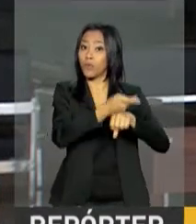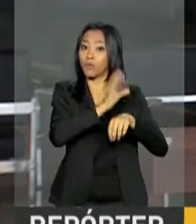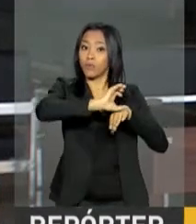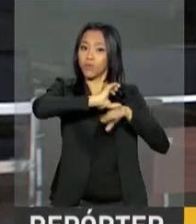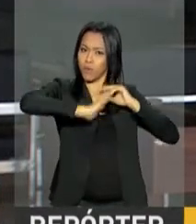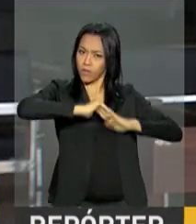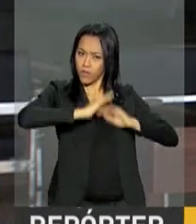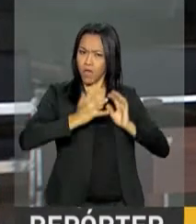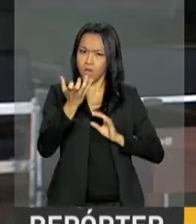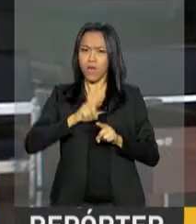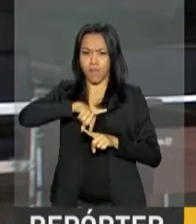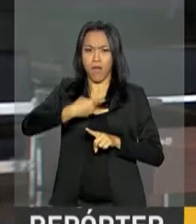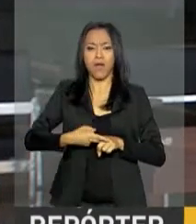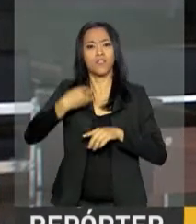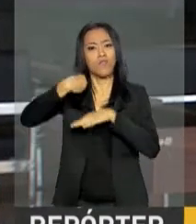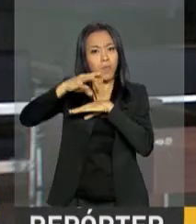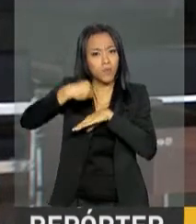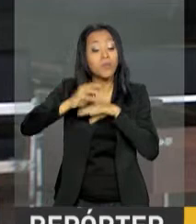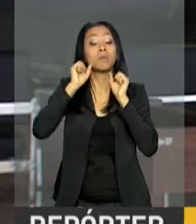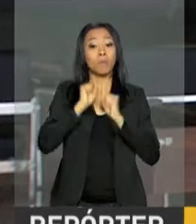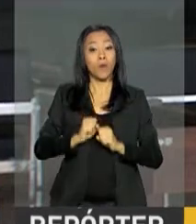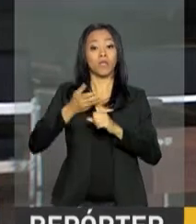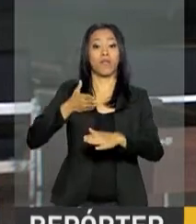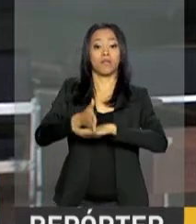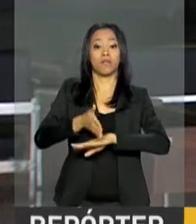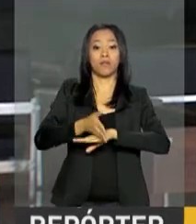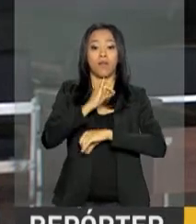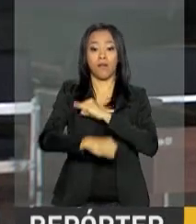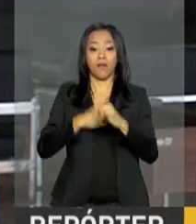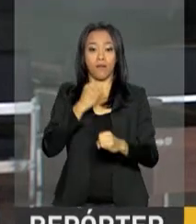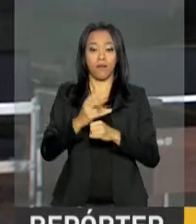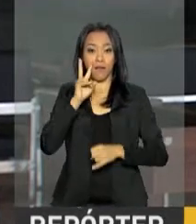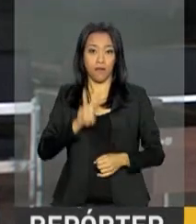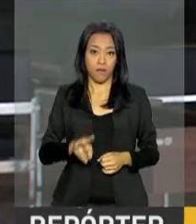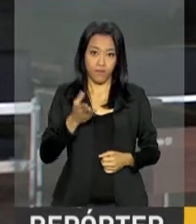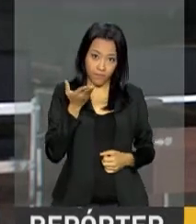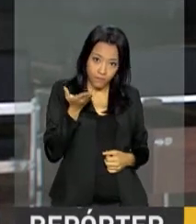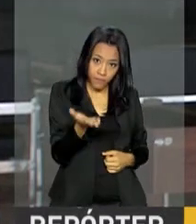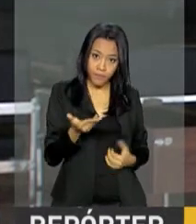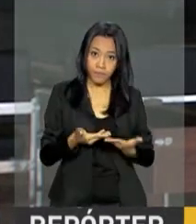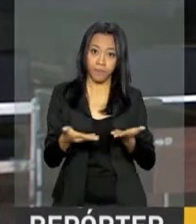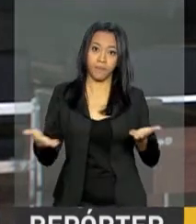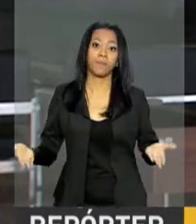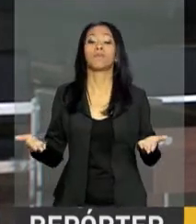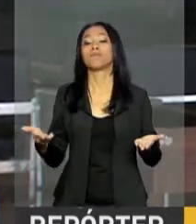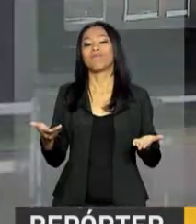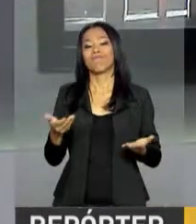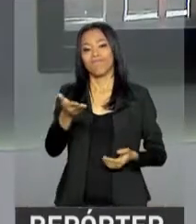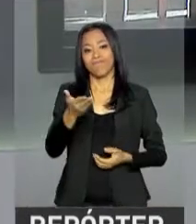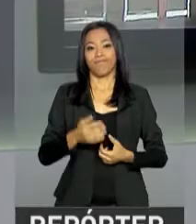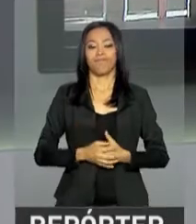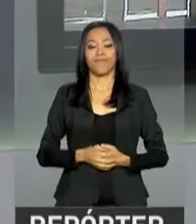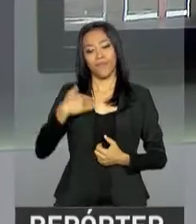informações sobre o problema e ir pode acessar a página do programa na internet no endereço que está aí na sua tela carla eu voto em